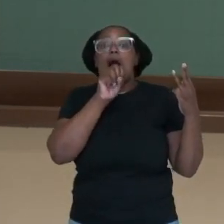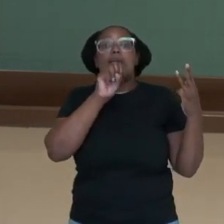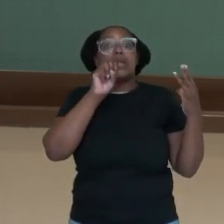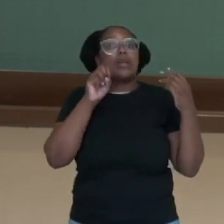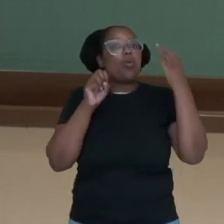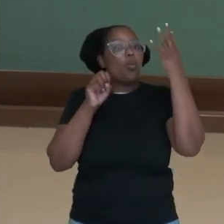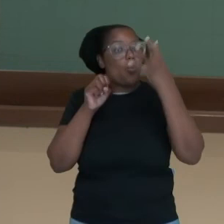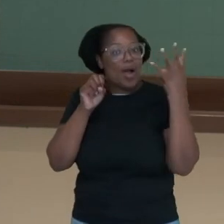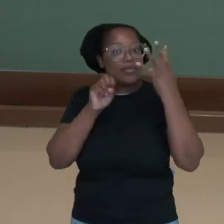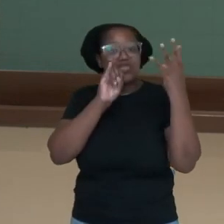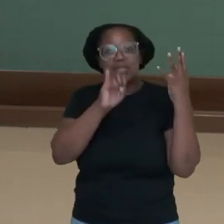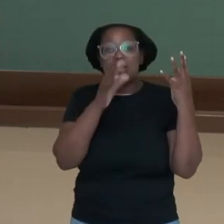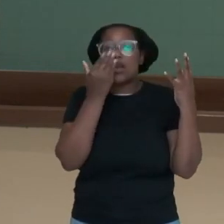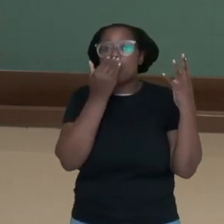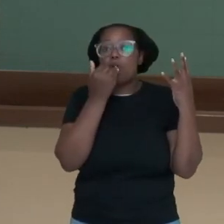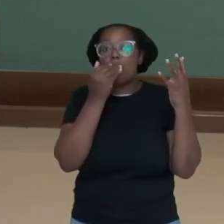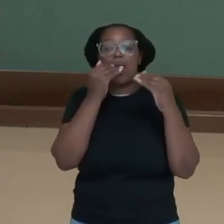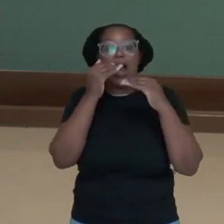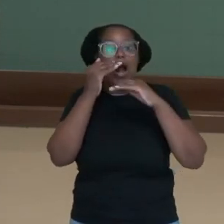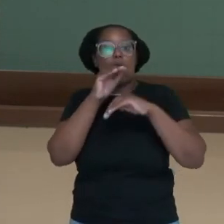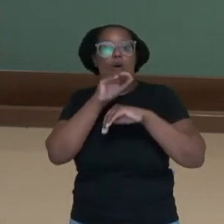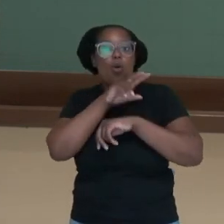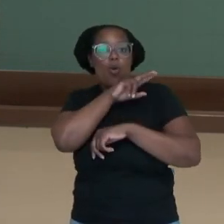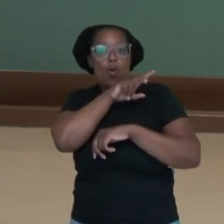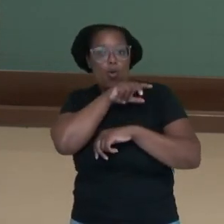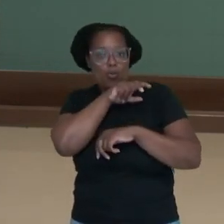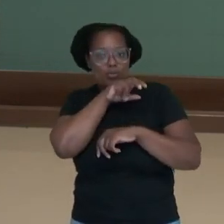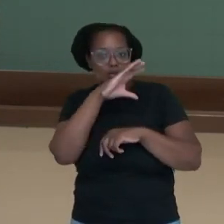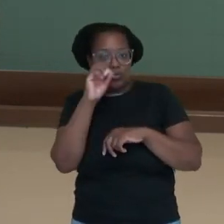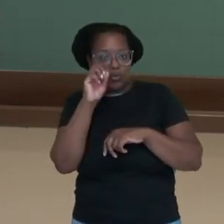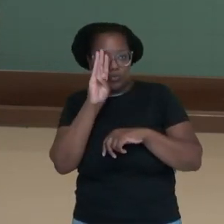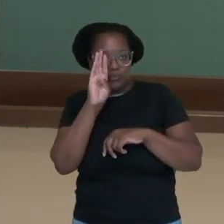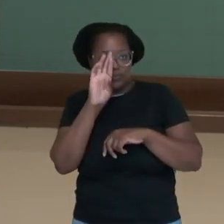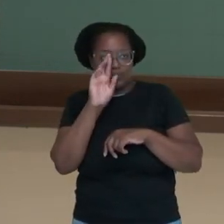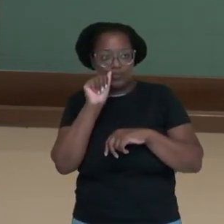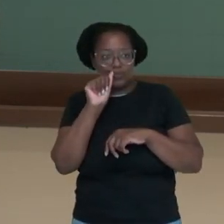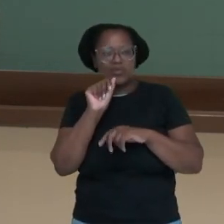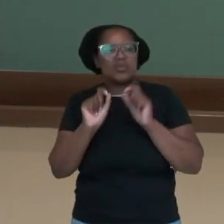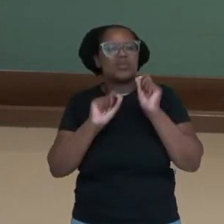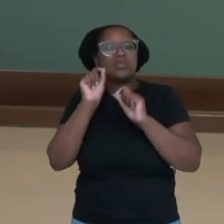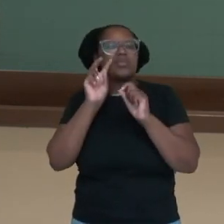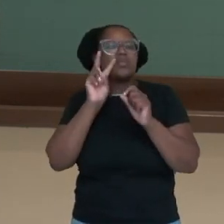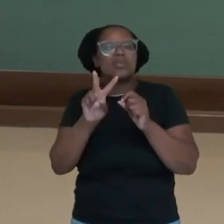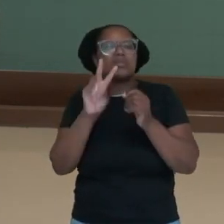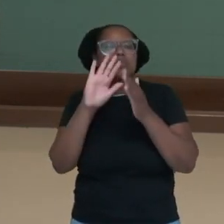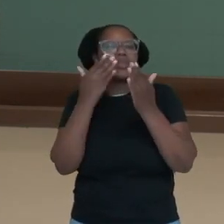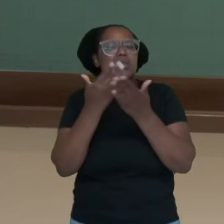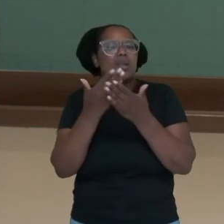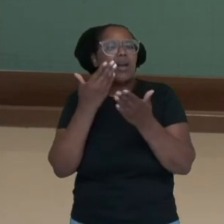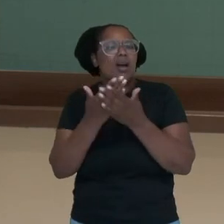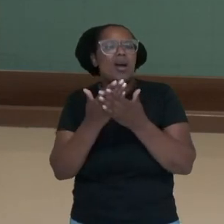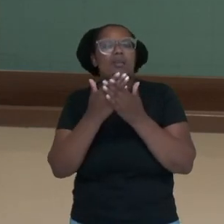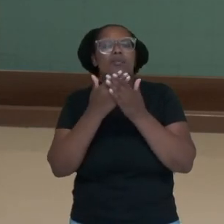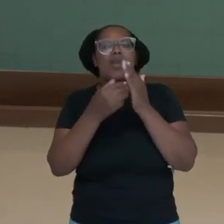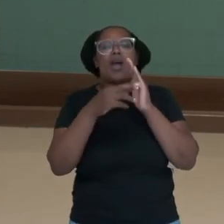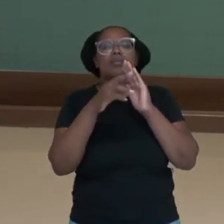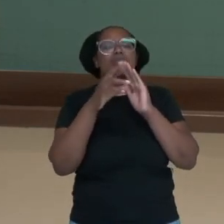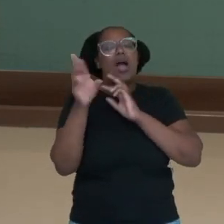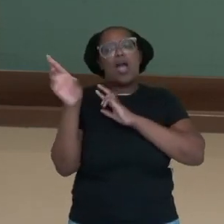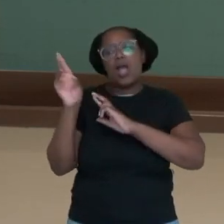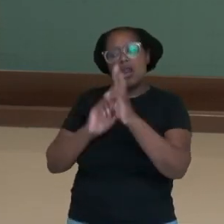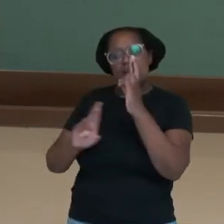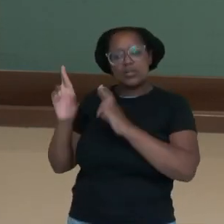cobra. Será que você acertou essa atividade? Provavelmente sim. E o que vimos na aula? As relações alimentares e